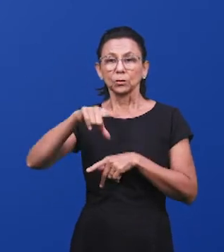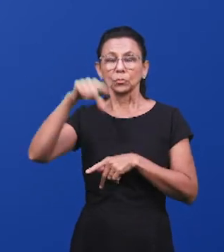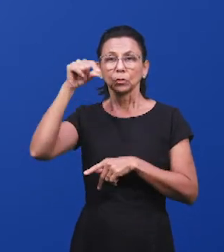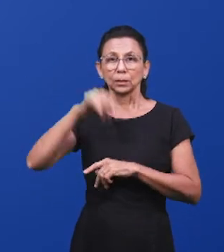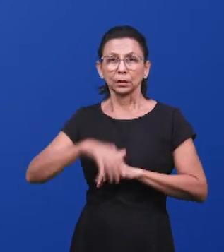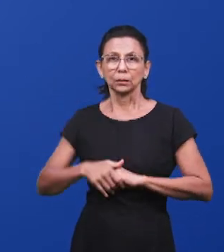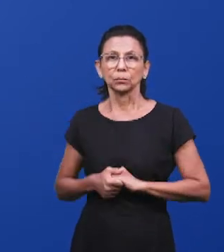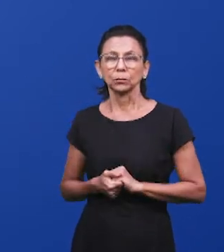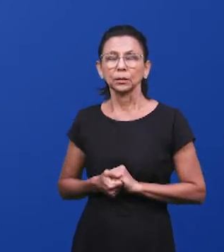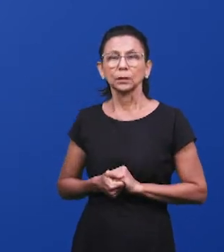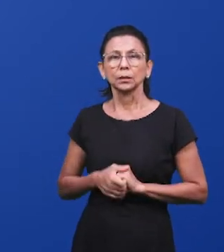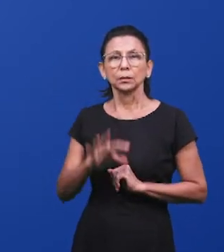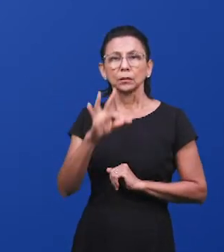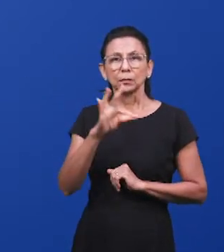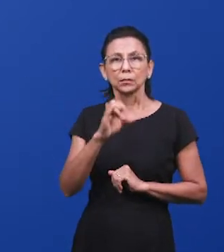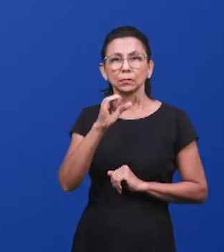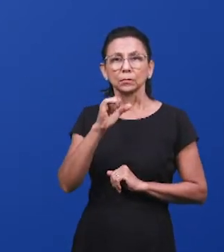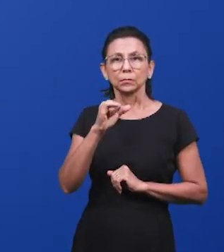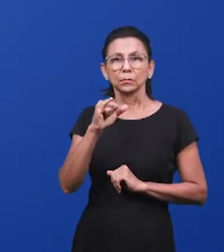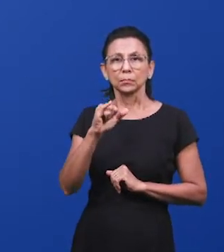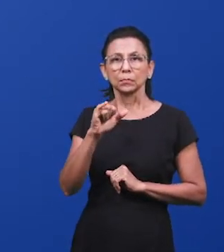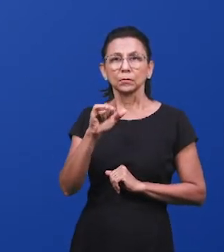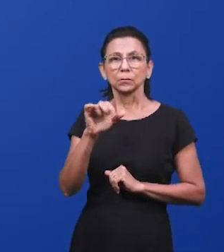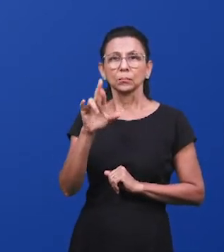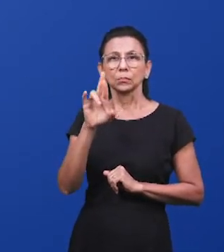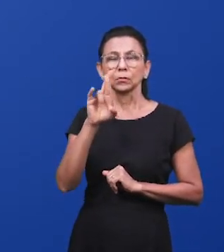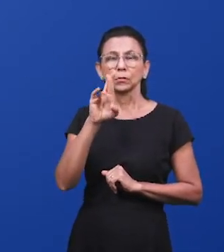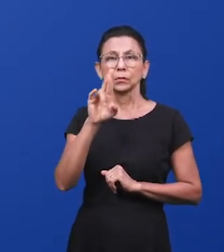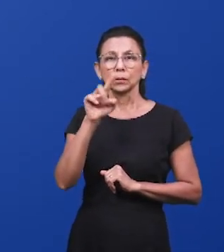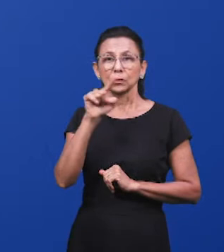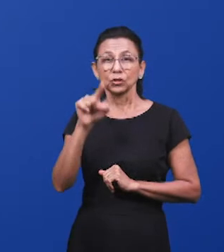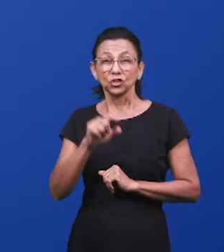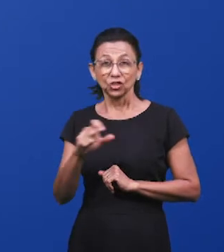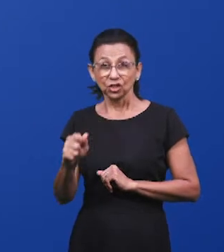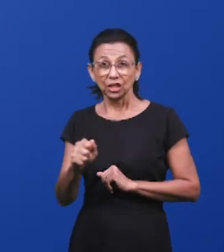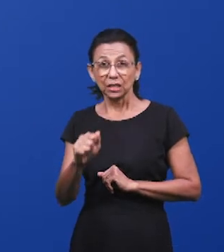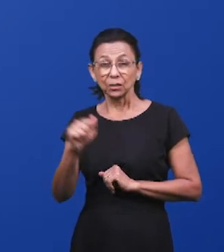Israel, mostra que profeticamente nós, como igreja gentílica,